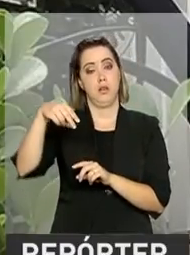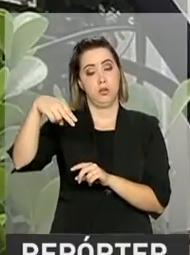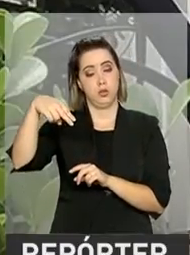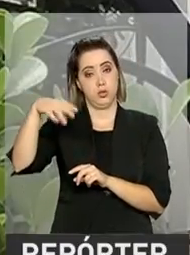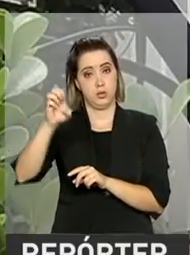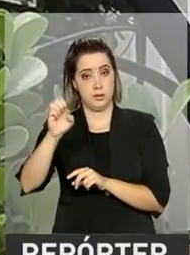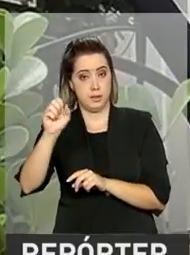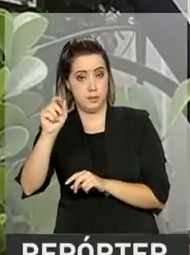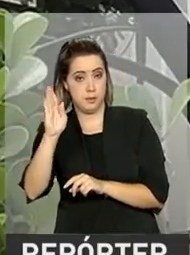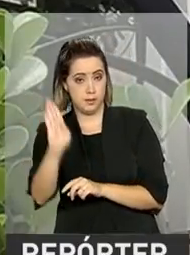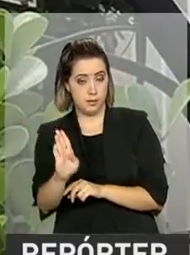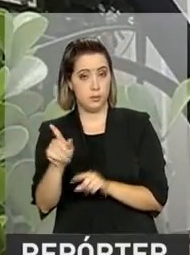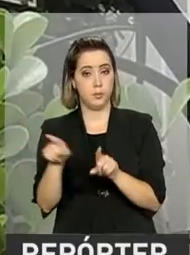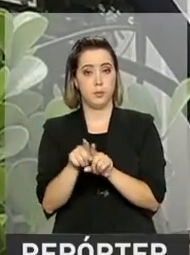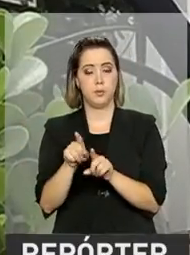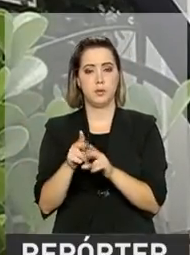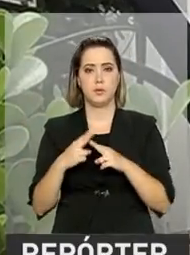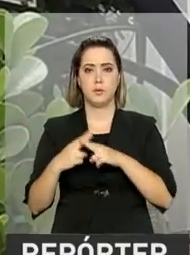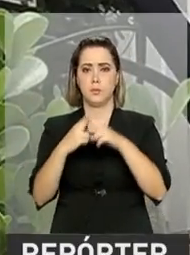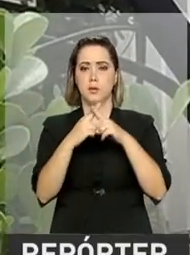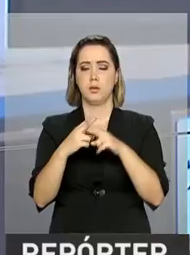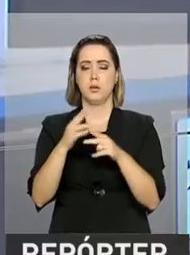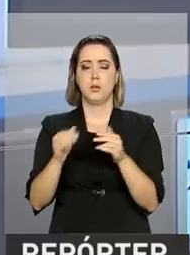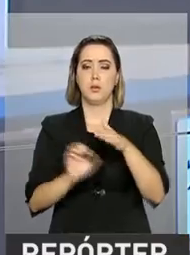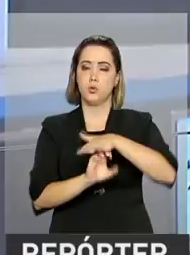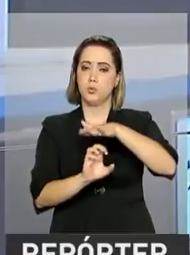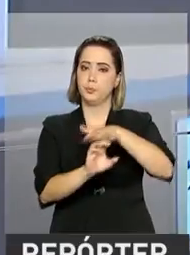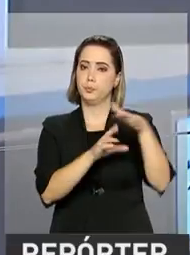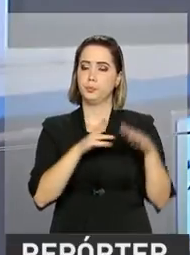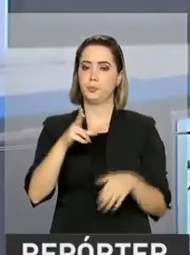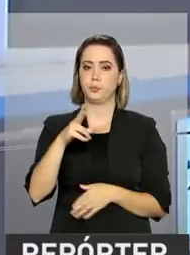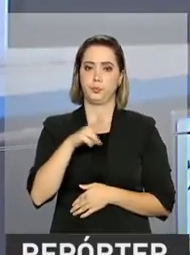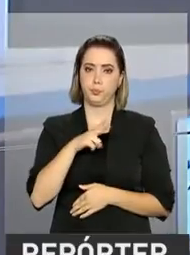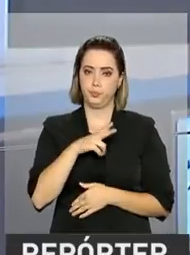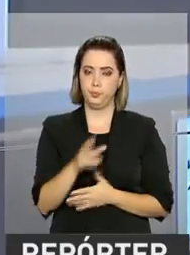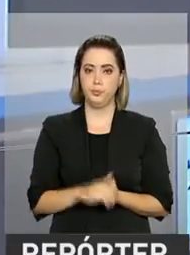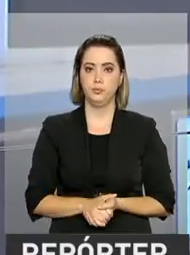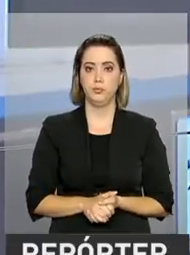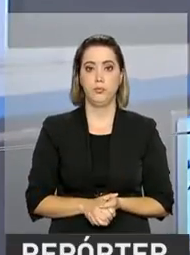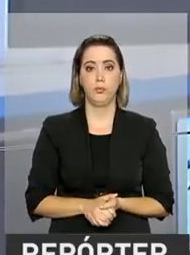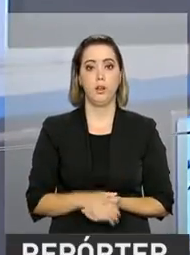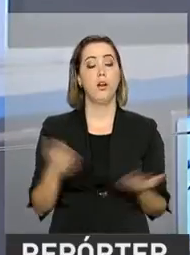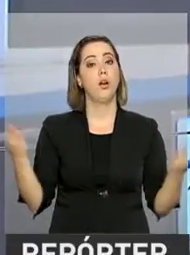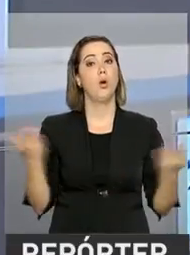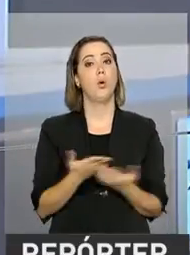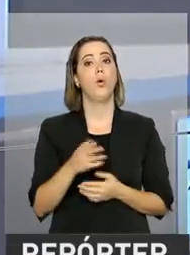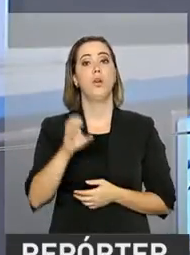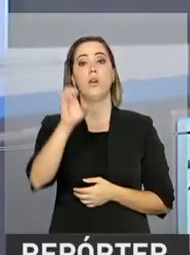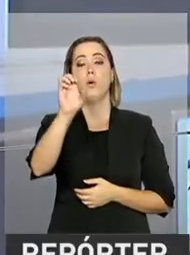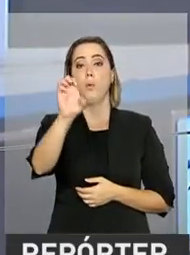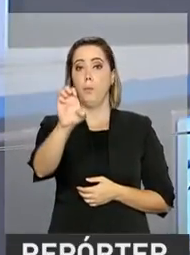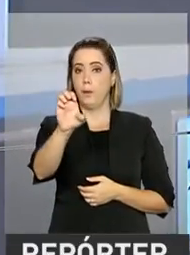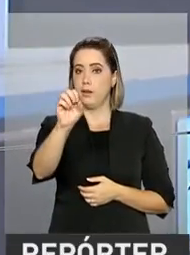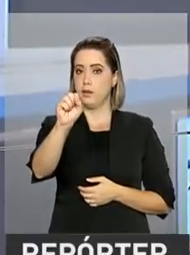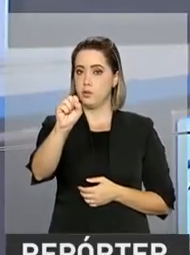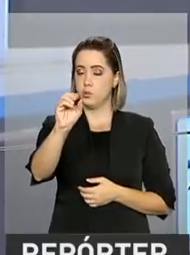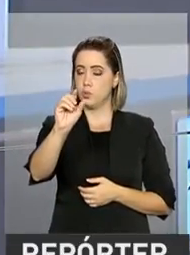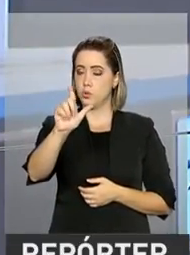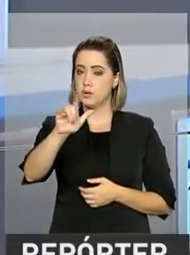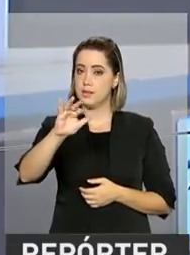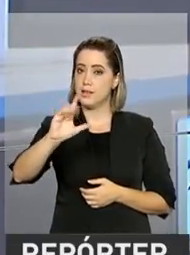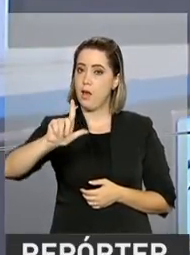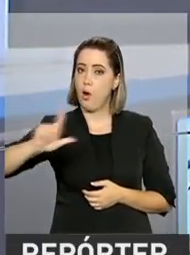empresa privada de são paulo josé luiz filho e agora uma informação sobre o e social o prazo para os